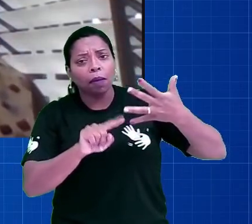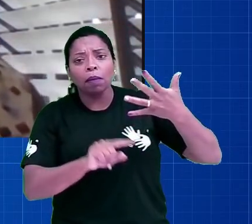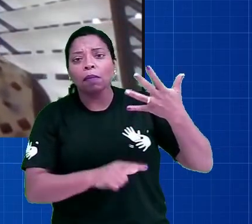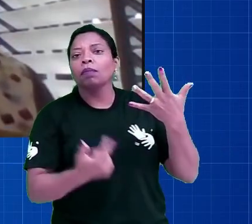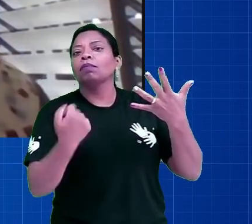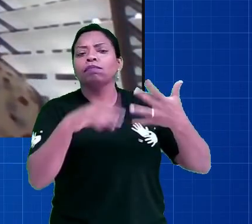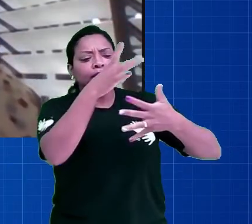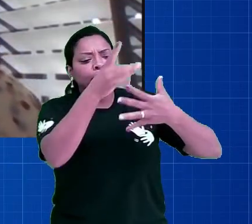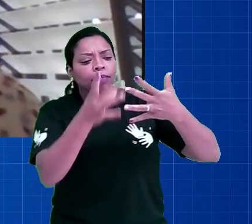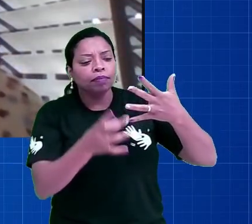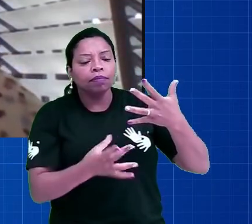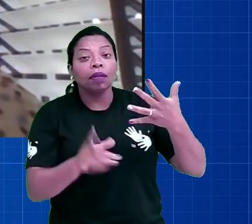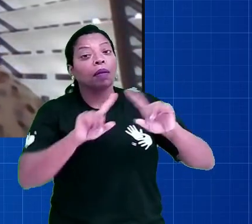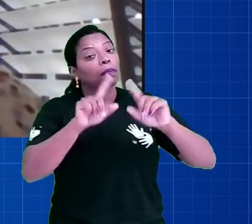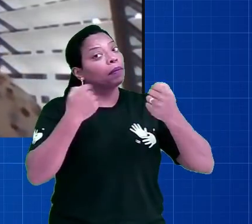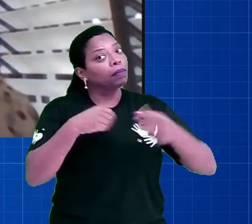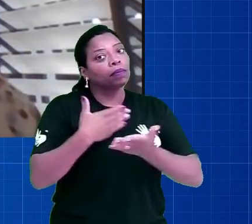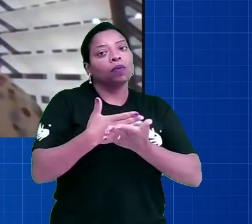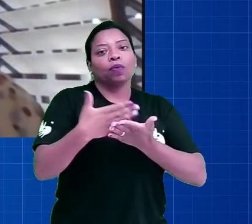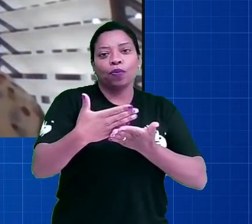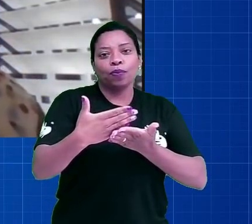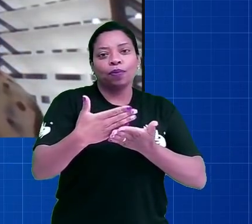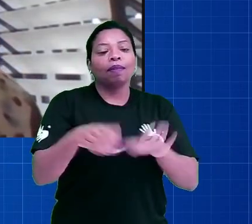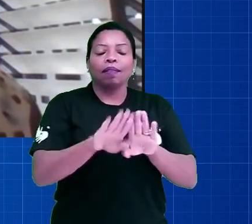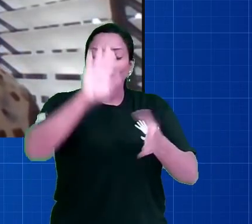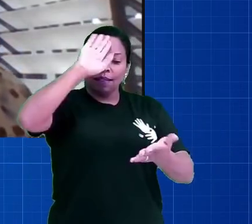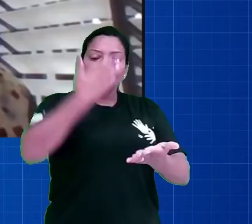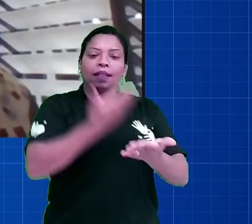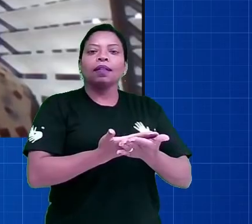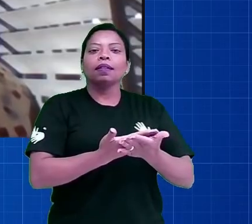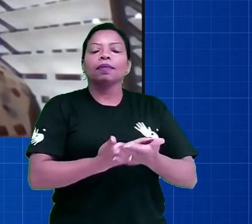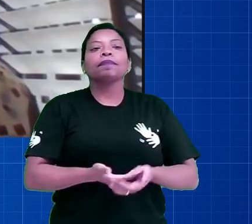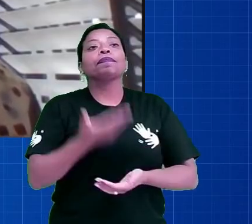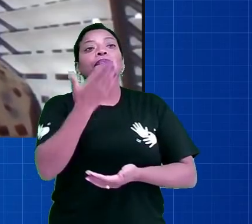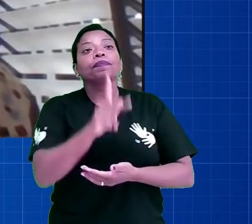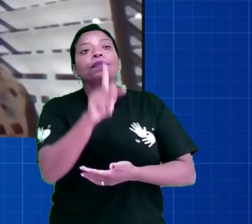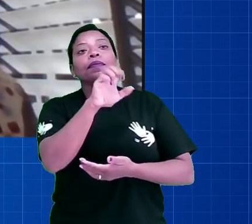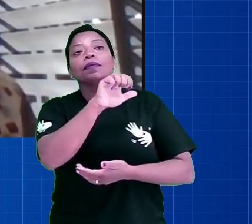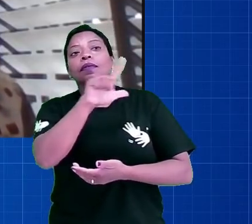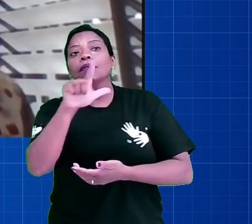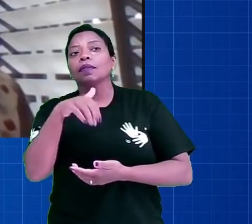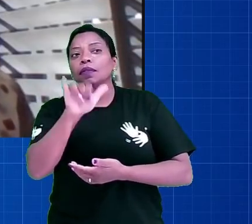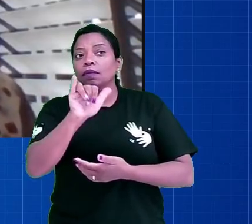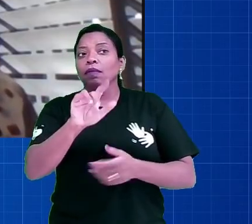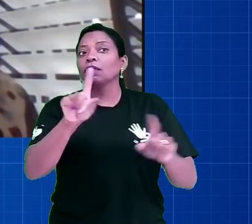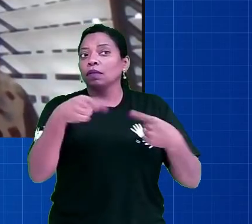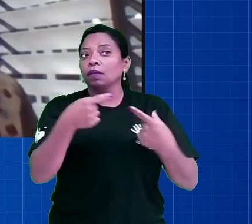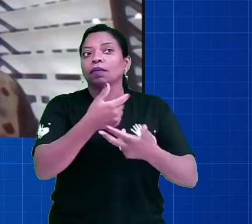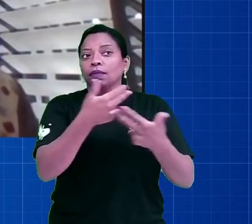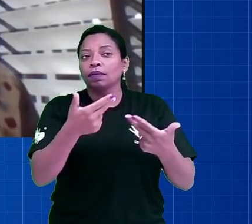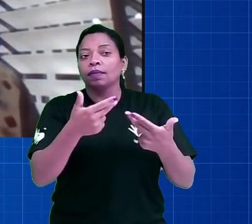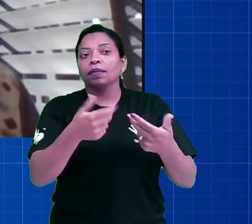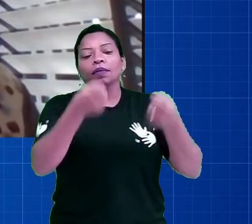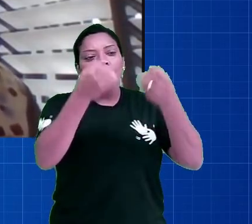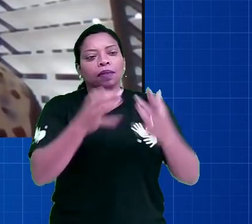de fato, começar e acreditar. Que ali, eu diria que esses são os grandes desafios, né? O